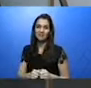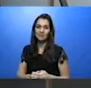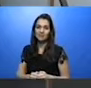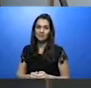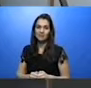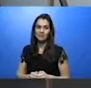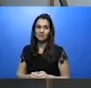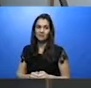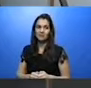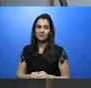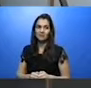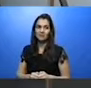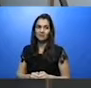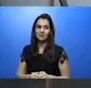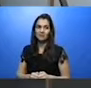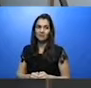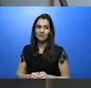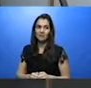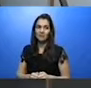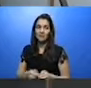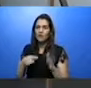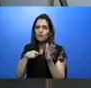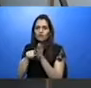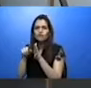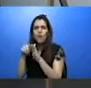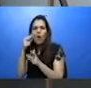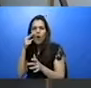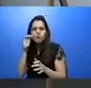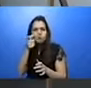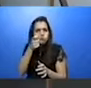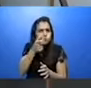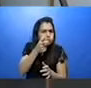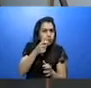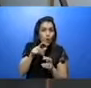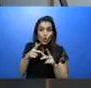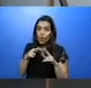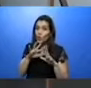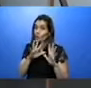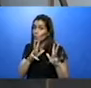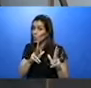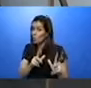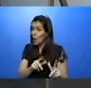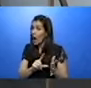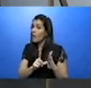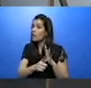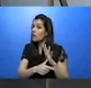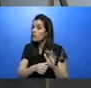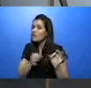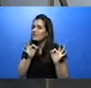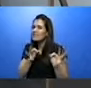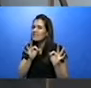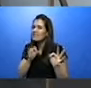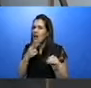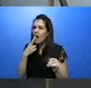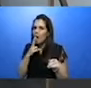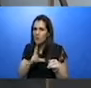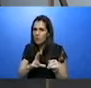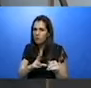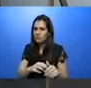tá? Então, nós precisamos analisar todas as alternativas que aparecem, para ter certeza daquilo que nós